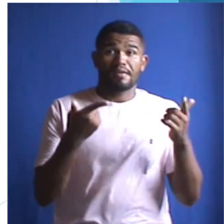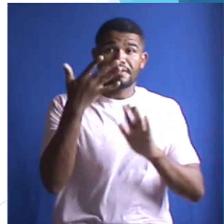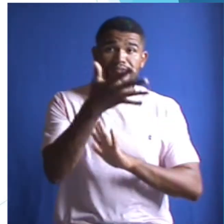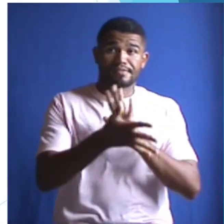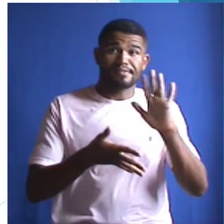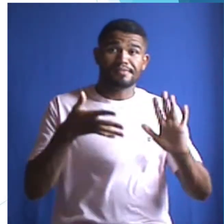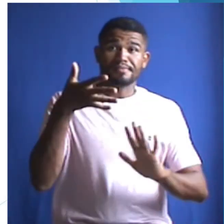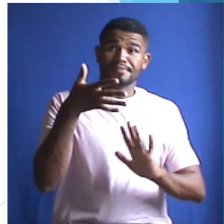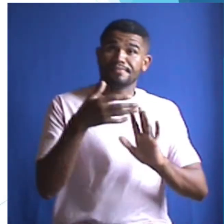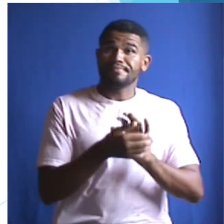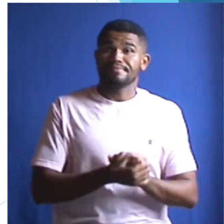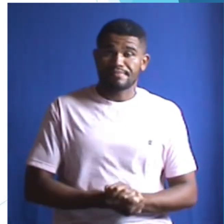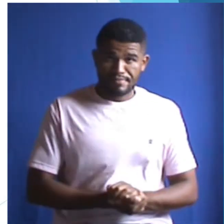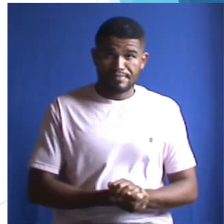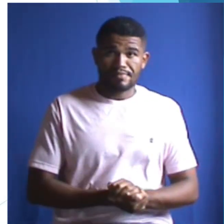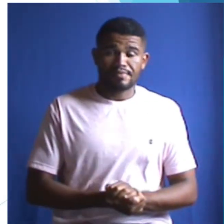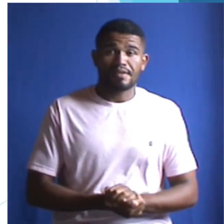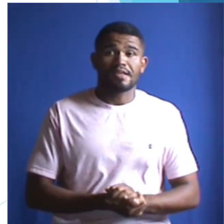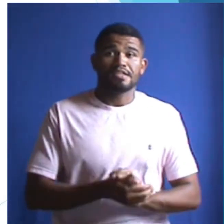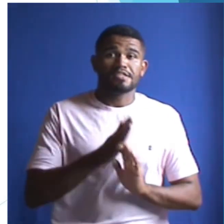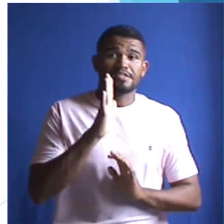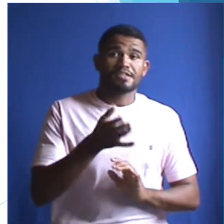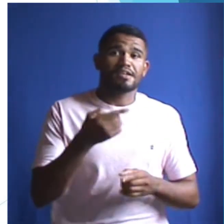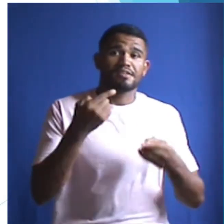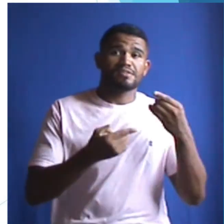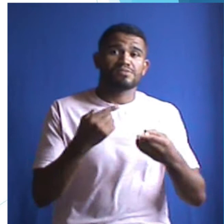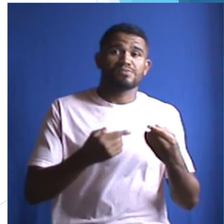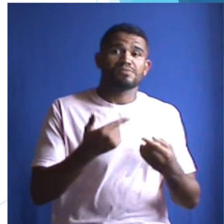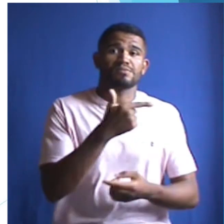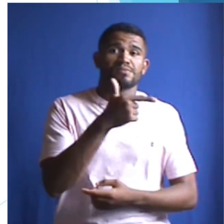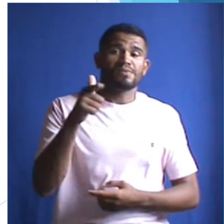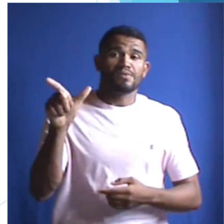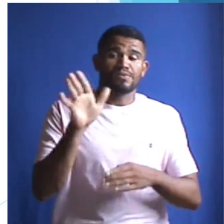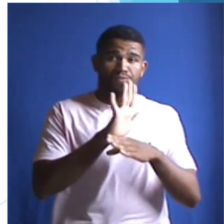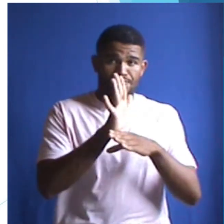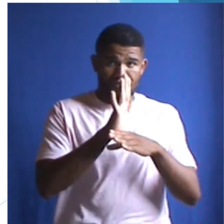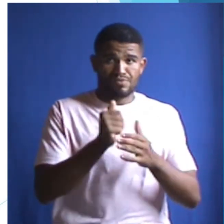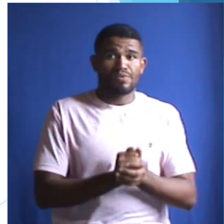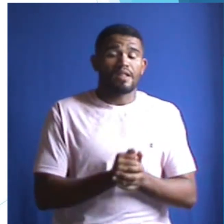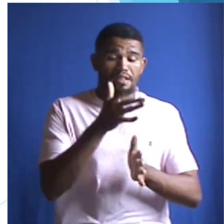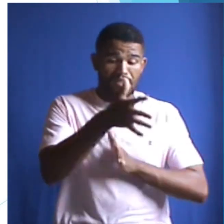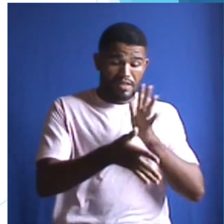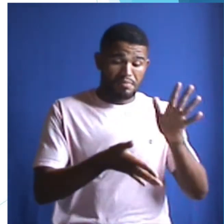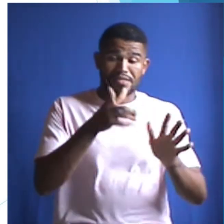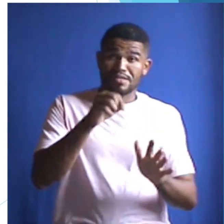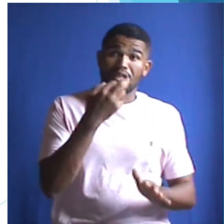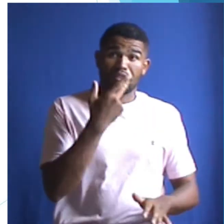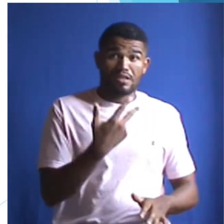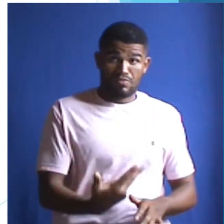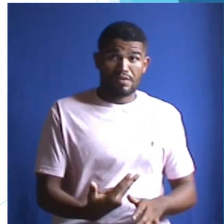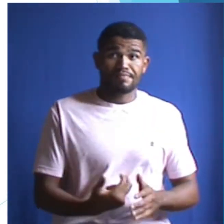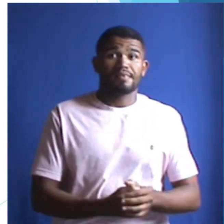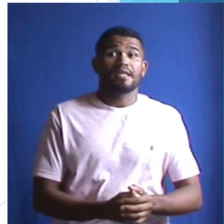Gramática da Libras. Retomando o que foi discutido no outro vídeo. A Libras é uma língua e,